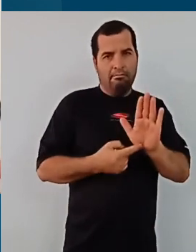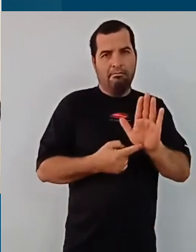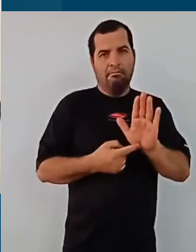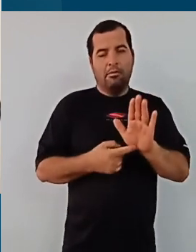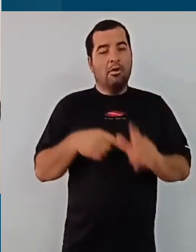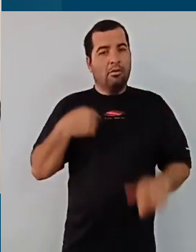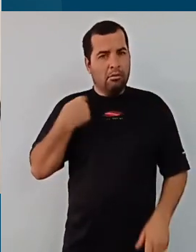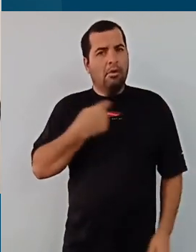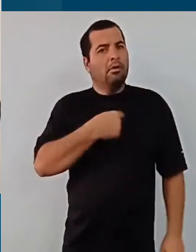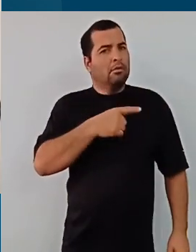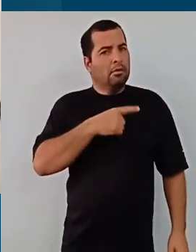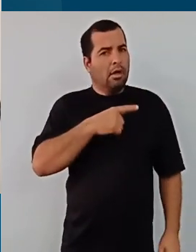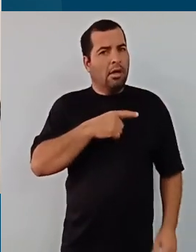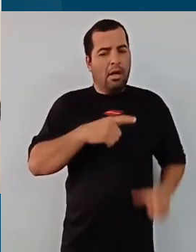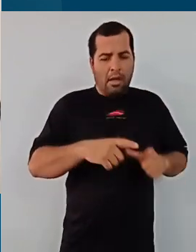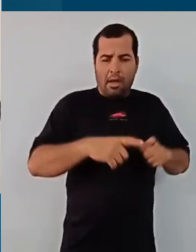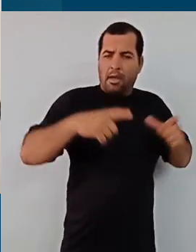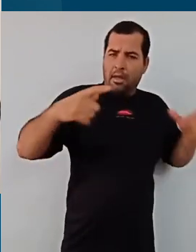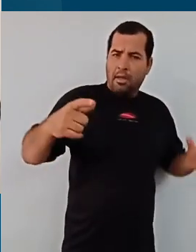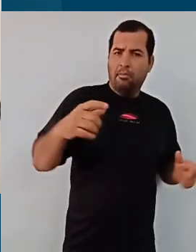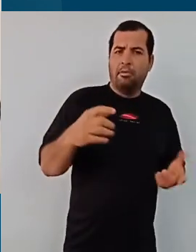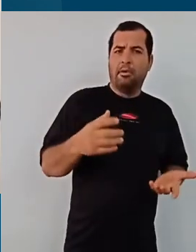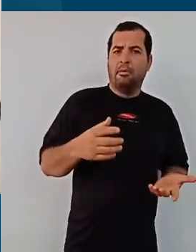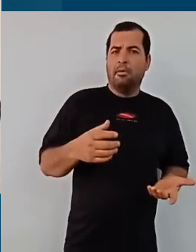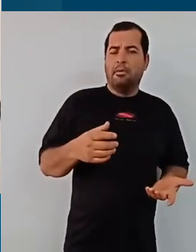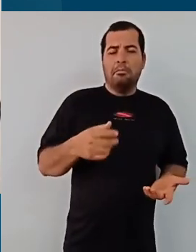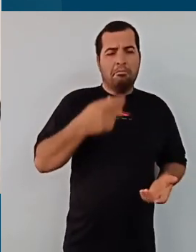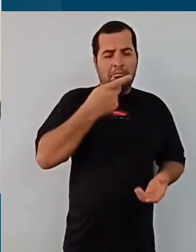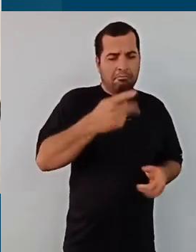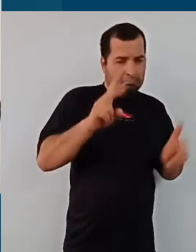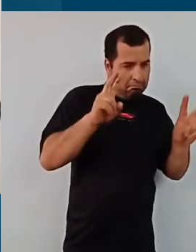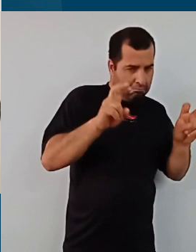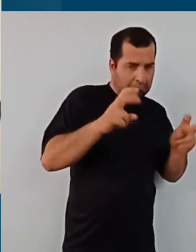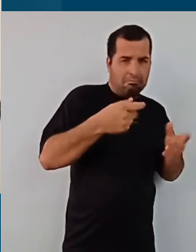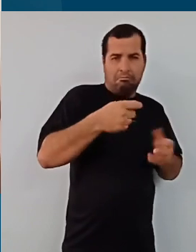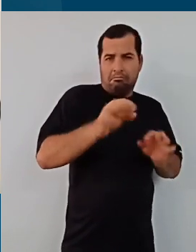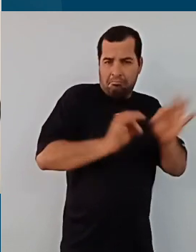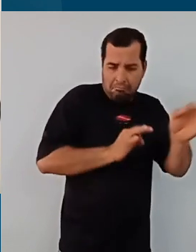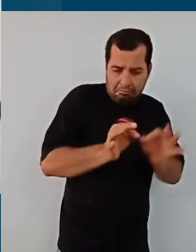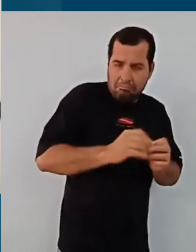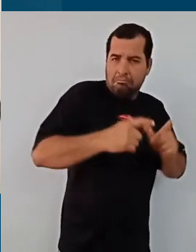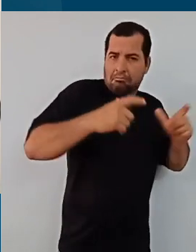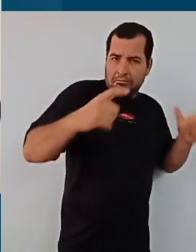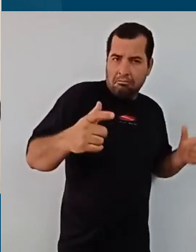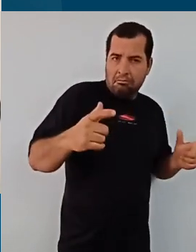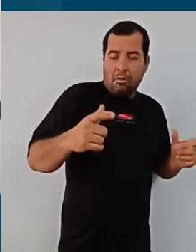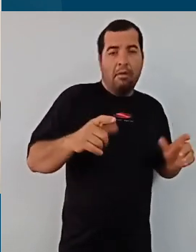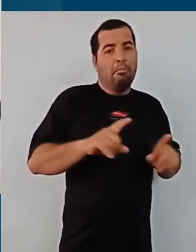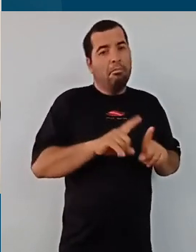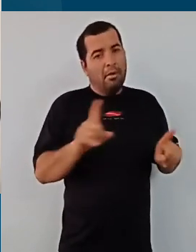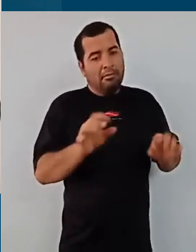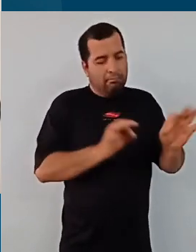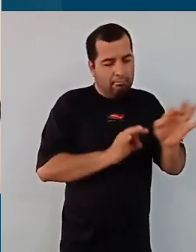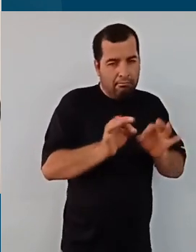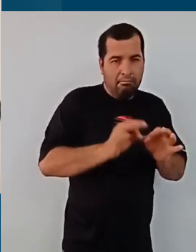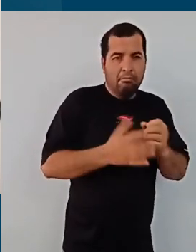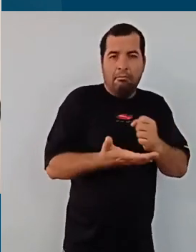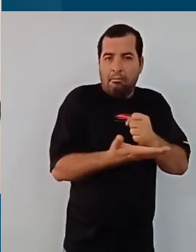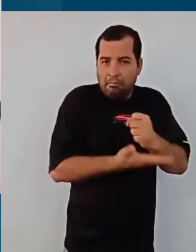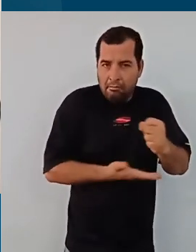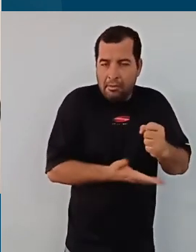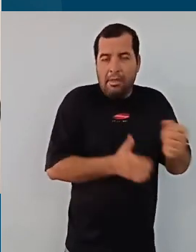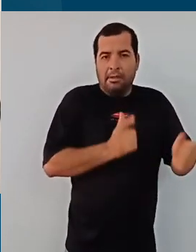tem propostas que eram mais amplas, né, e mais flexíveis, e tem uma proposta de base que pode